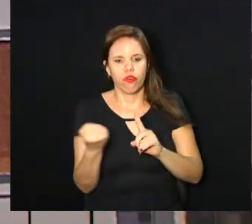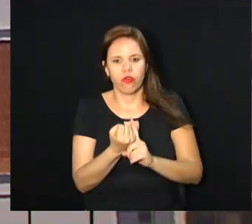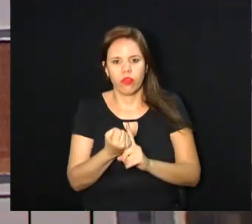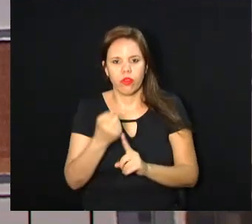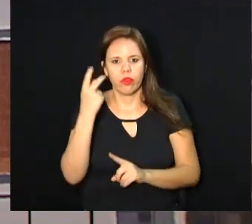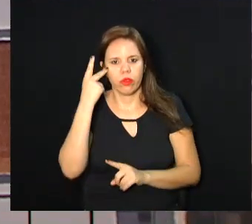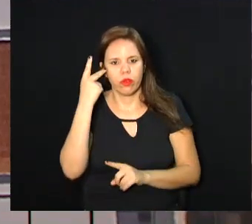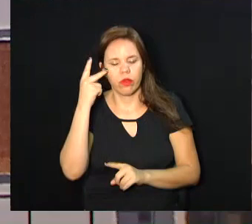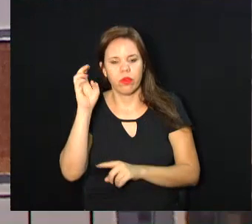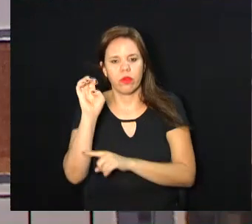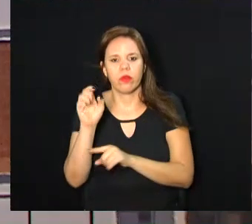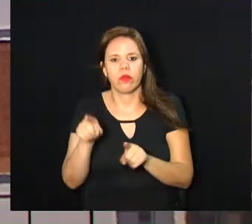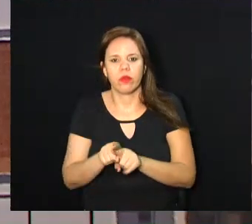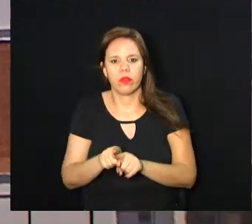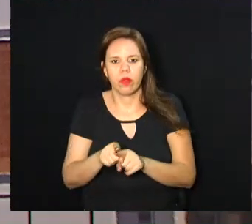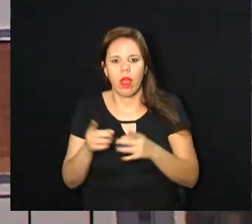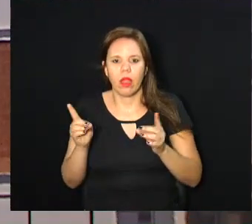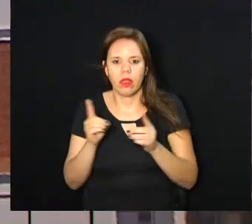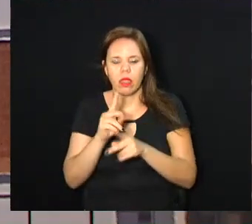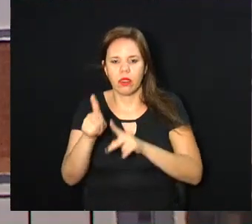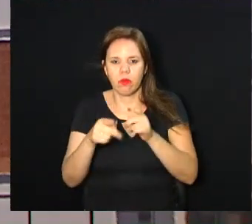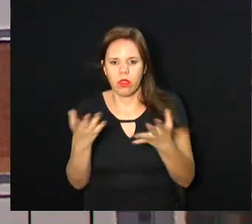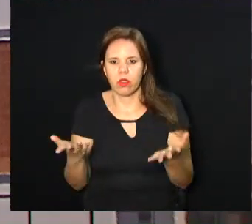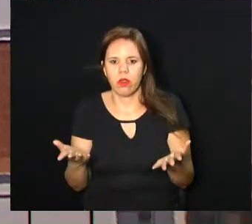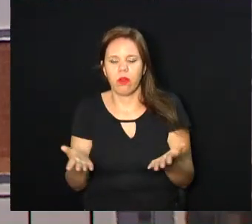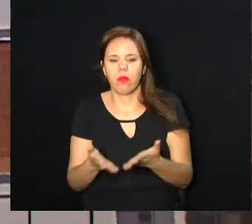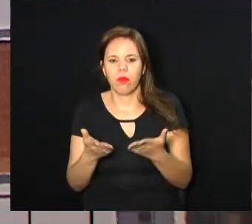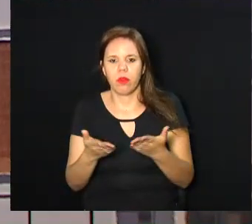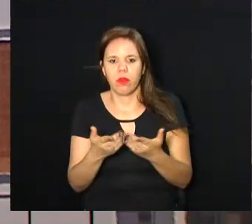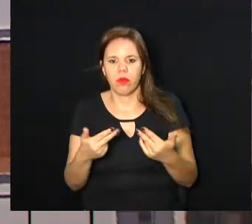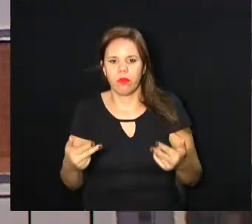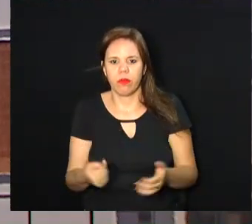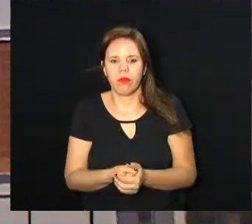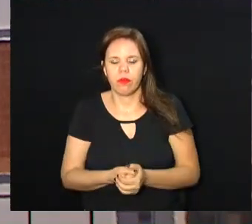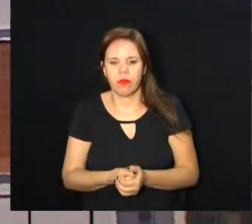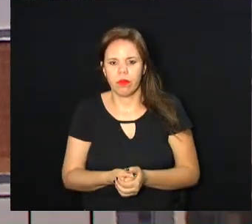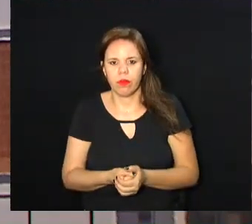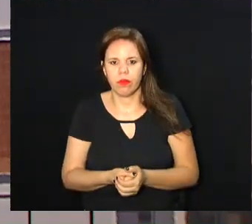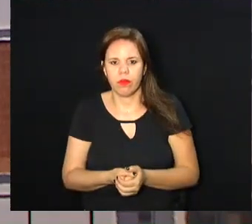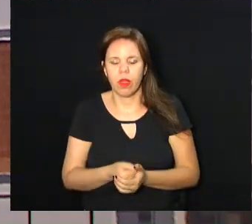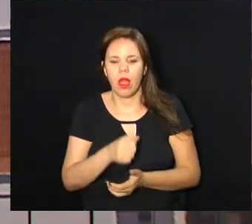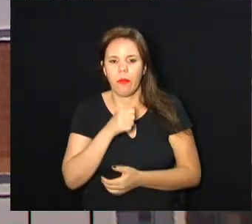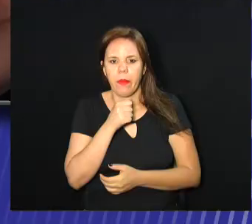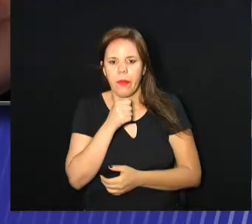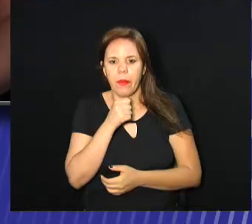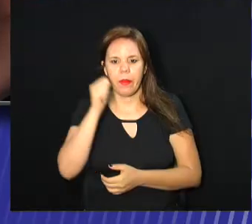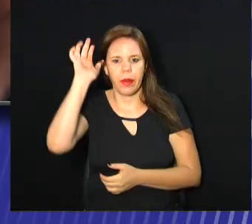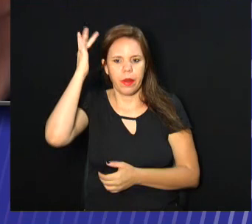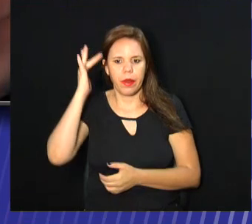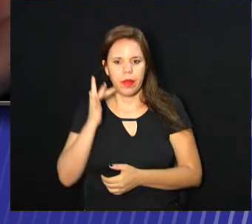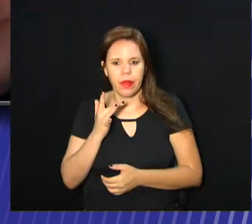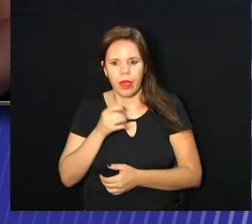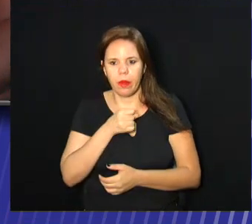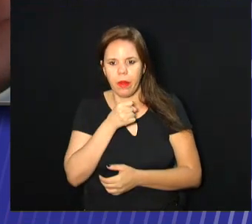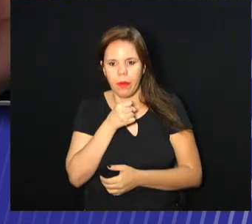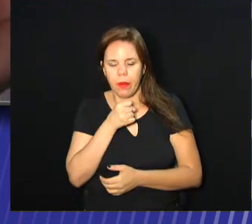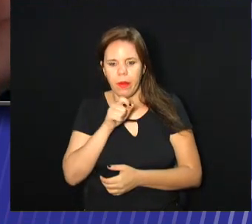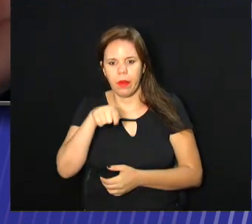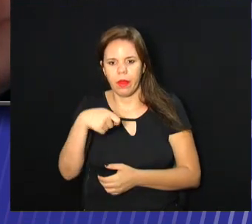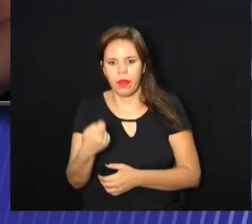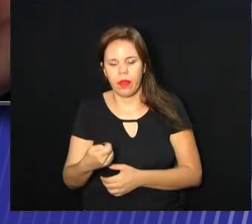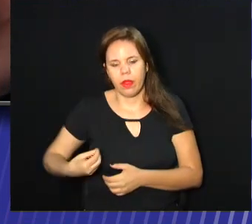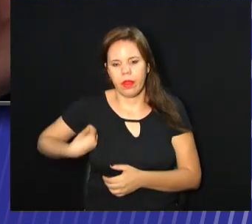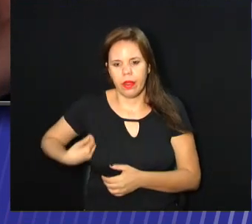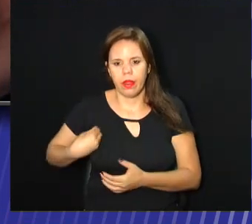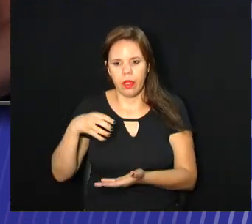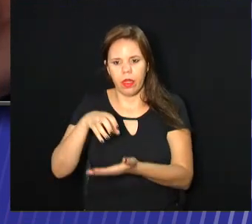Paulo, que atendem a população em situação de vulnerabilidade. A repórter Andréia Marques está no Poupa Tempo